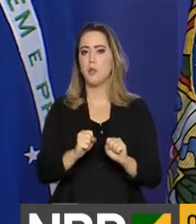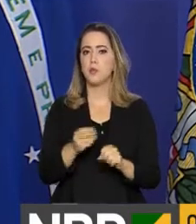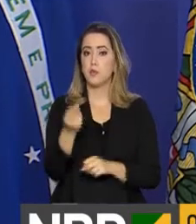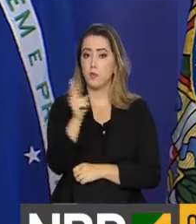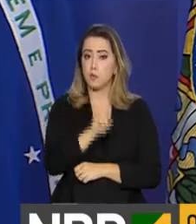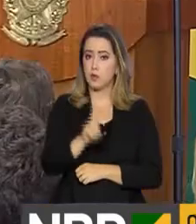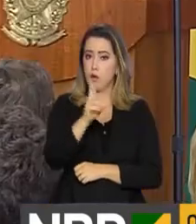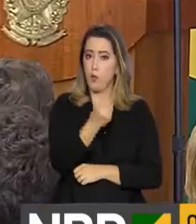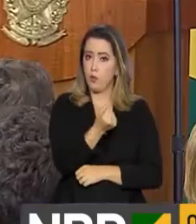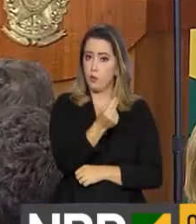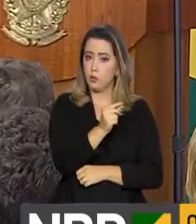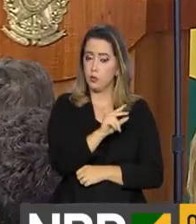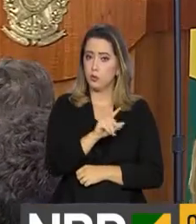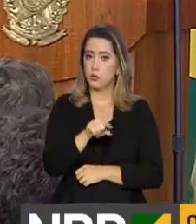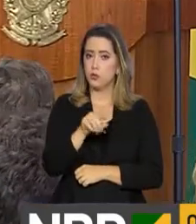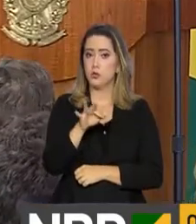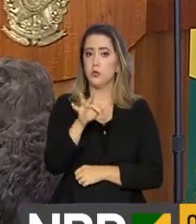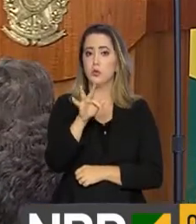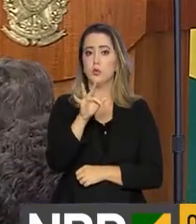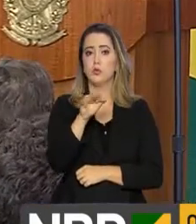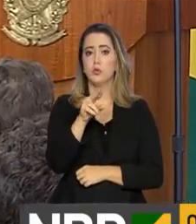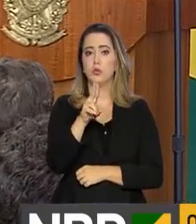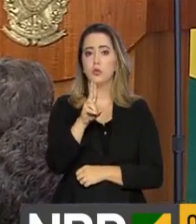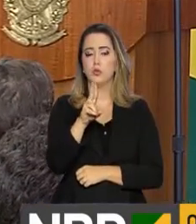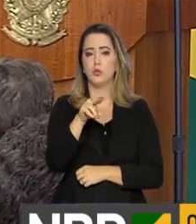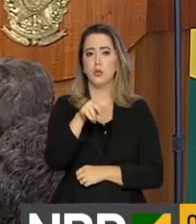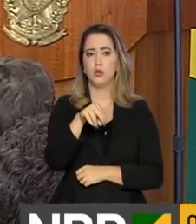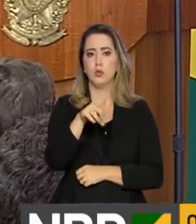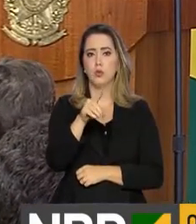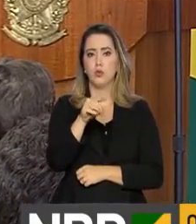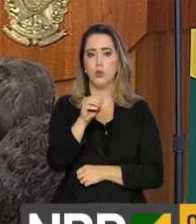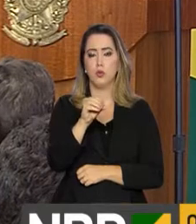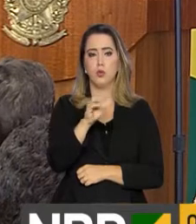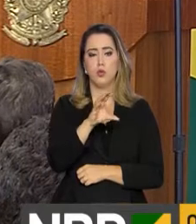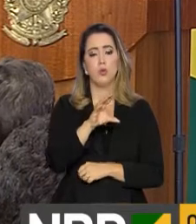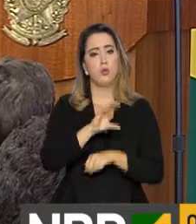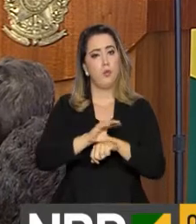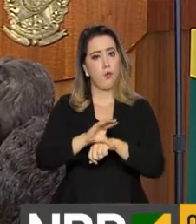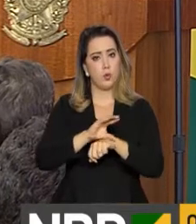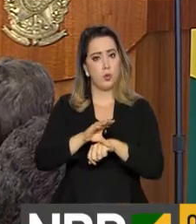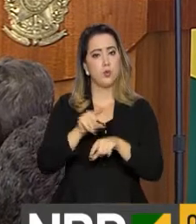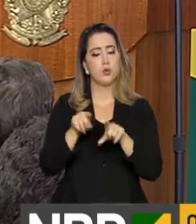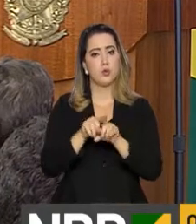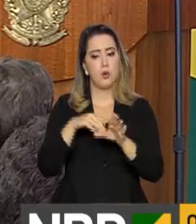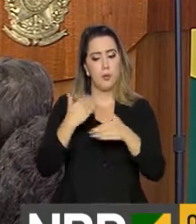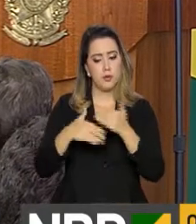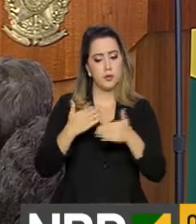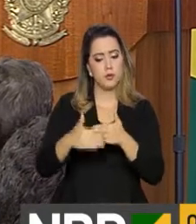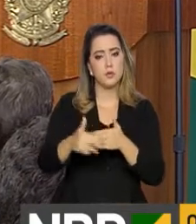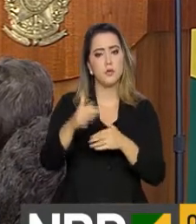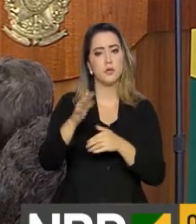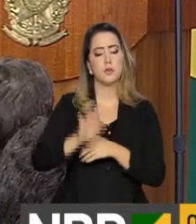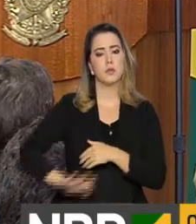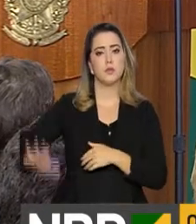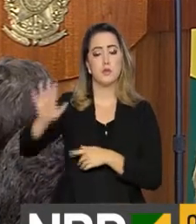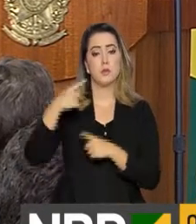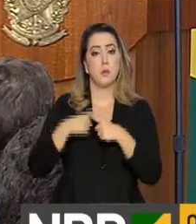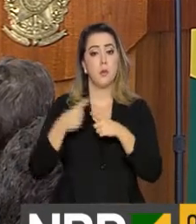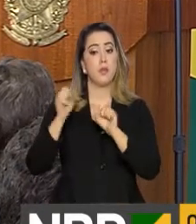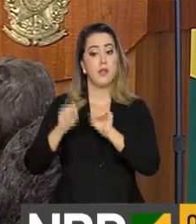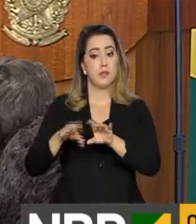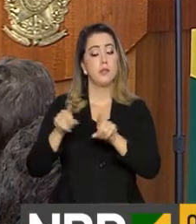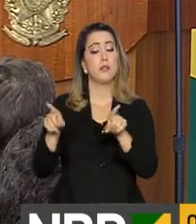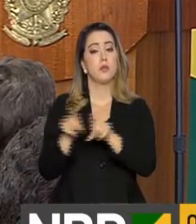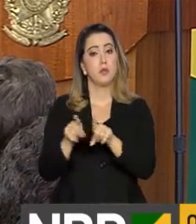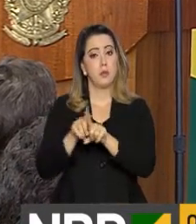utilização do fundo constitucional para o desenvolvimento nacional porque a educação é desenvolvimento